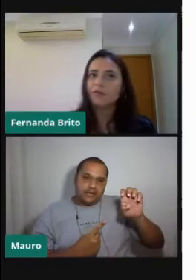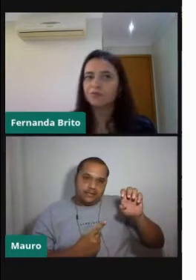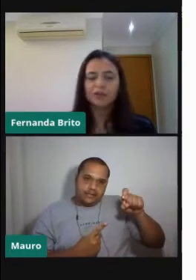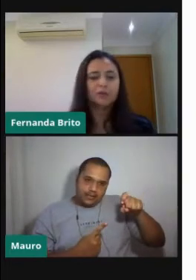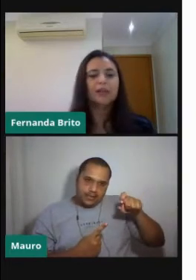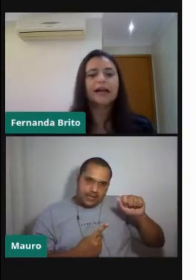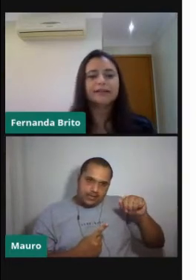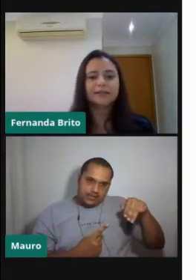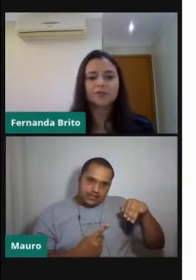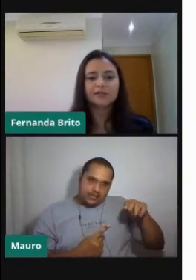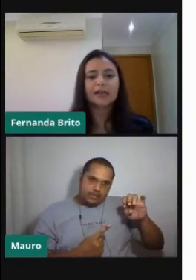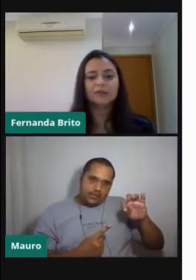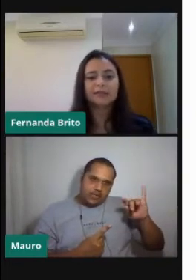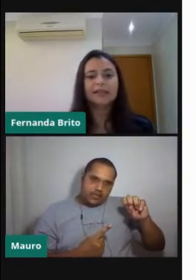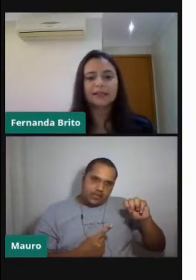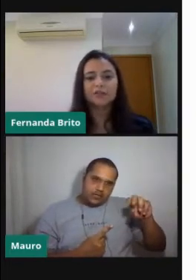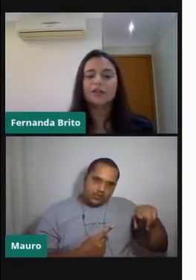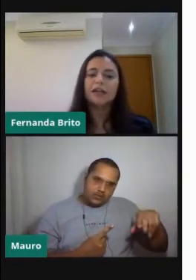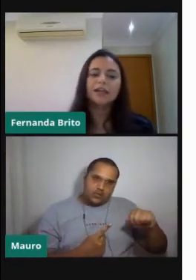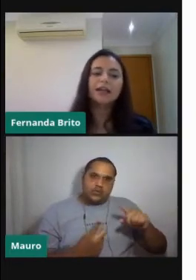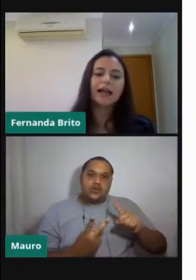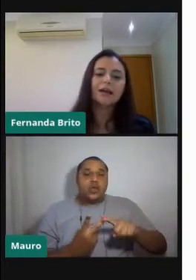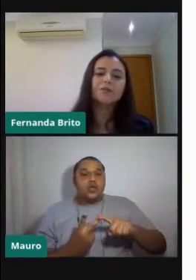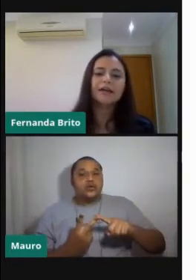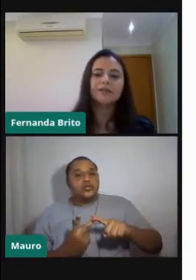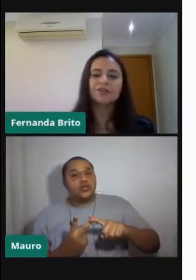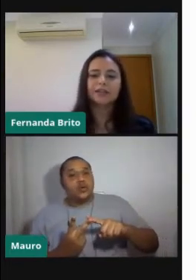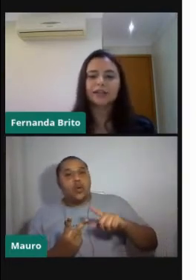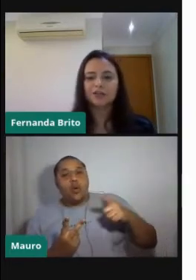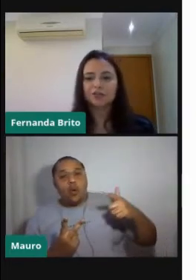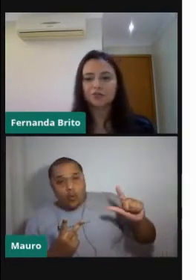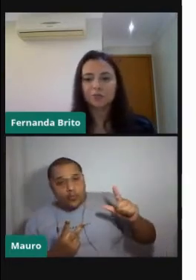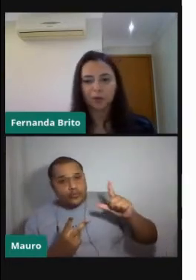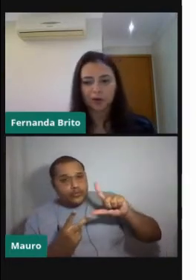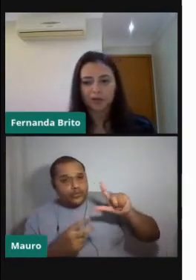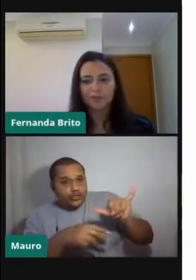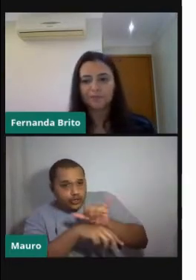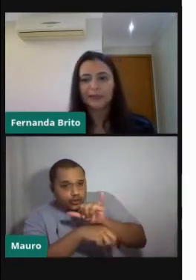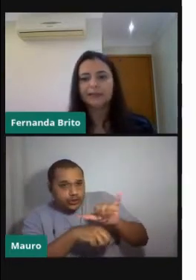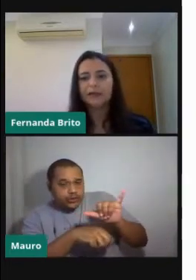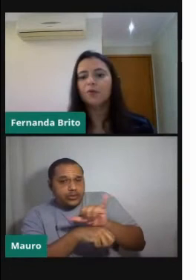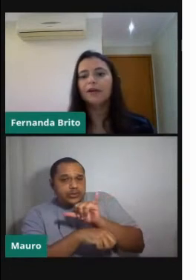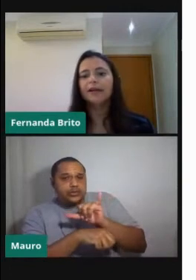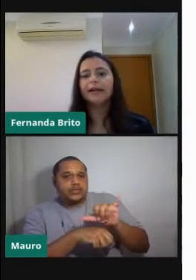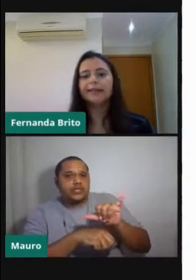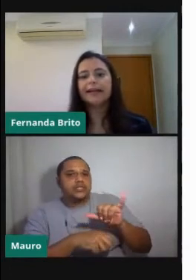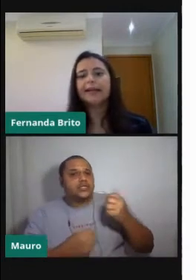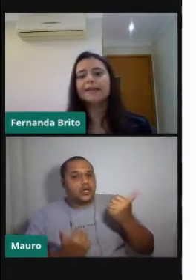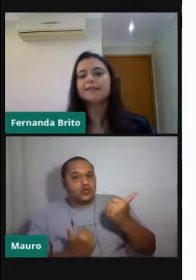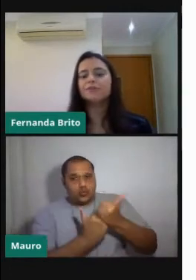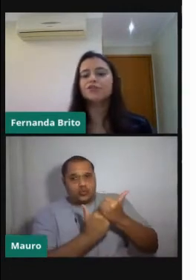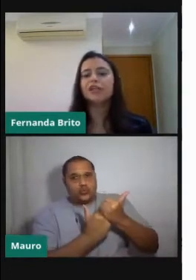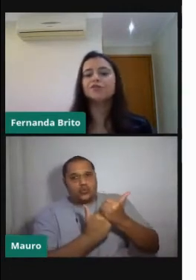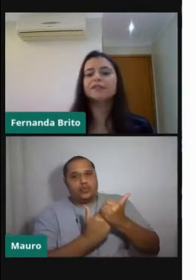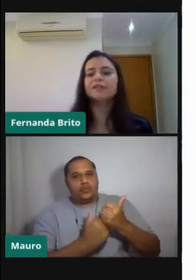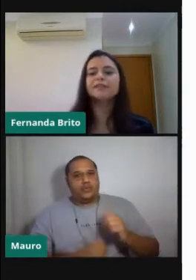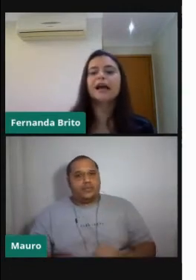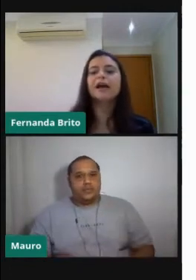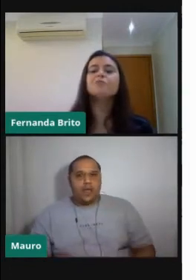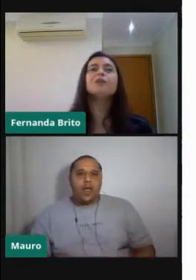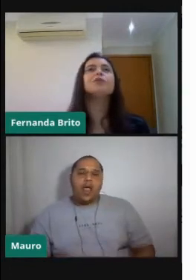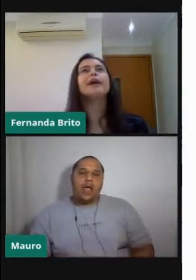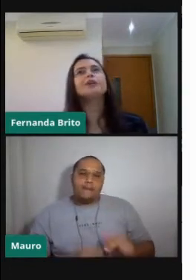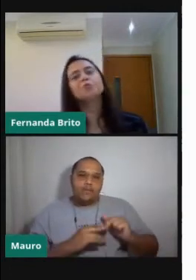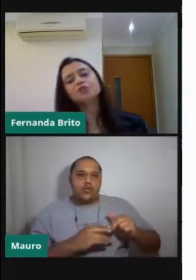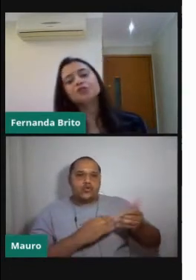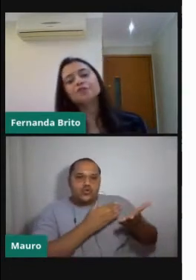ou os alvos moleculares associados a eles. E, claro, as estratégias de suporte. Né? Então, a ideia é essa, nos estágios